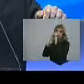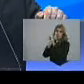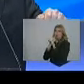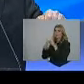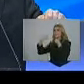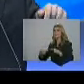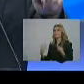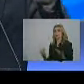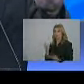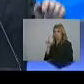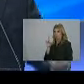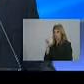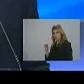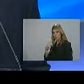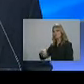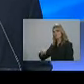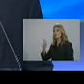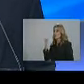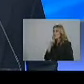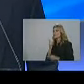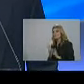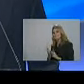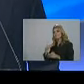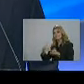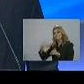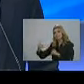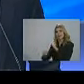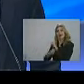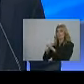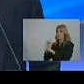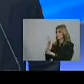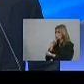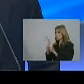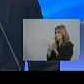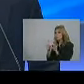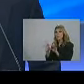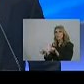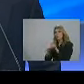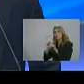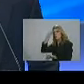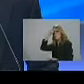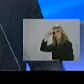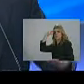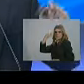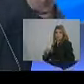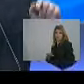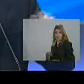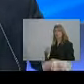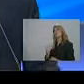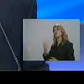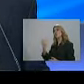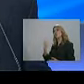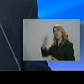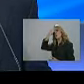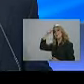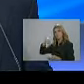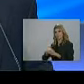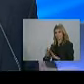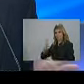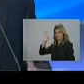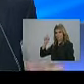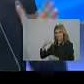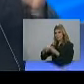hoje no Rio e que a gente vai continuar enfrentando ano que vem se a gente não acertar na escolha do prefeito. Eu quero ser prefeito dessa cidade